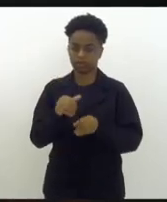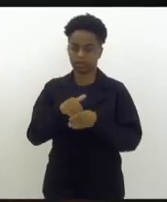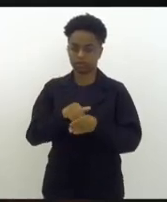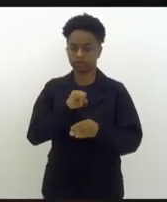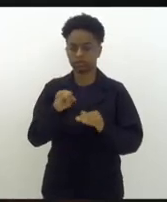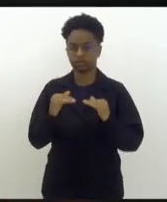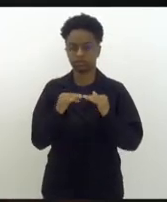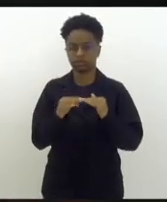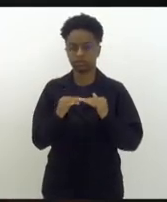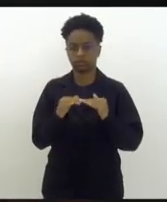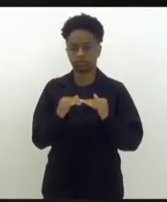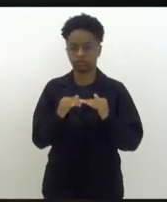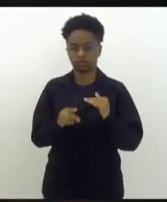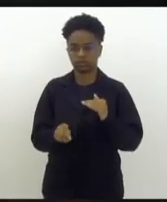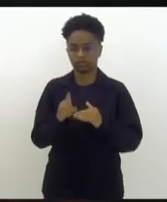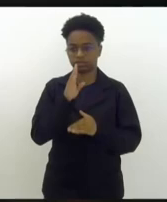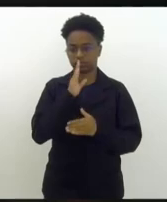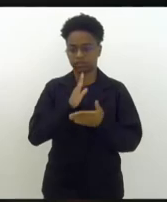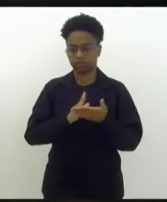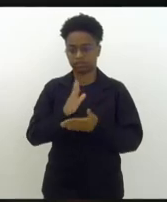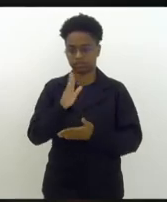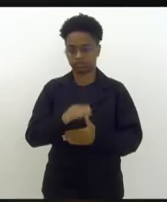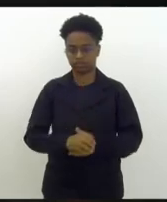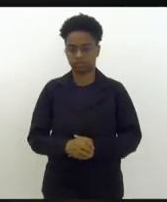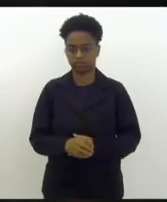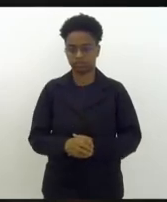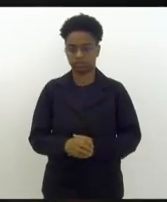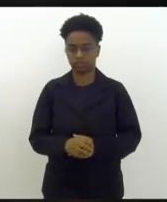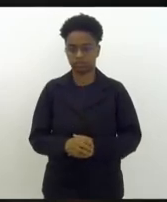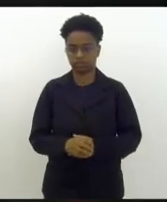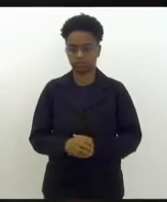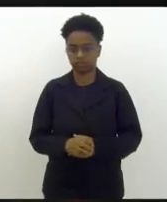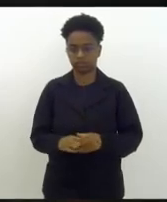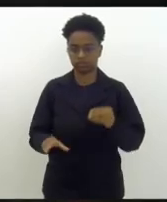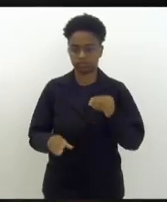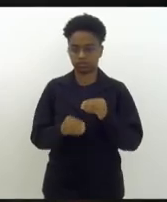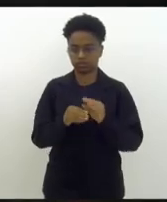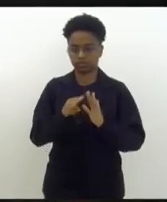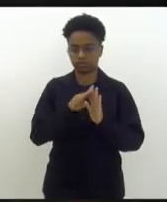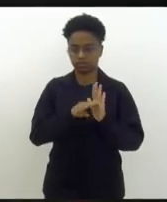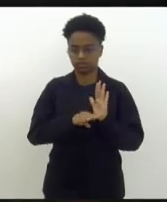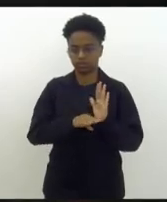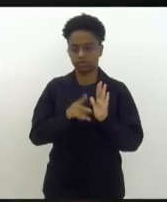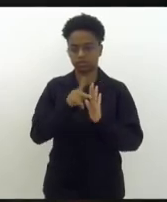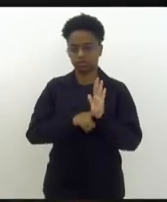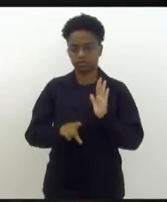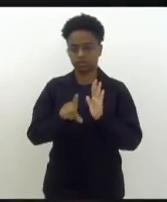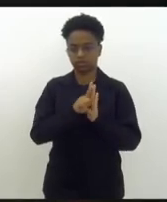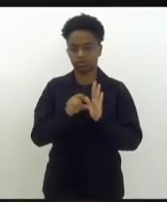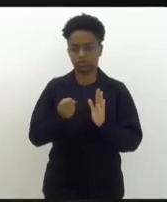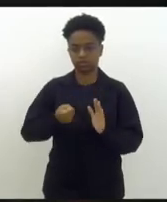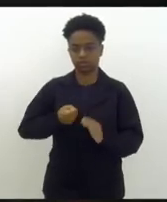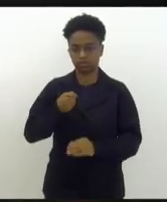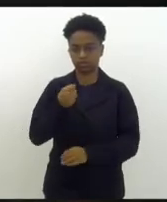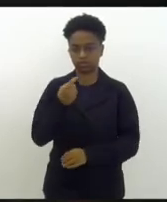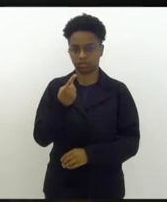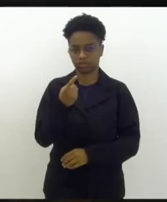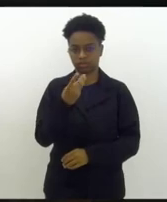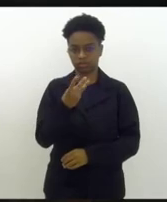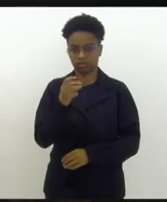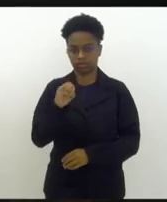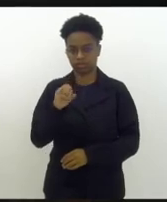senhores que aprovam permaneça Como estão aprovado inclusão na ordem do dia do projeto de lei número